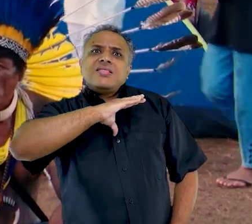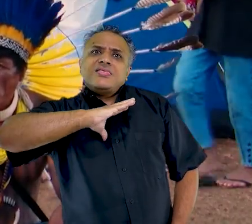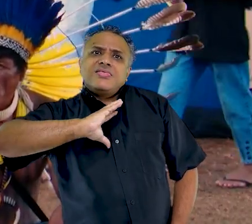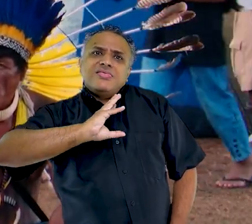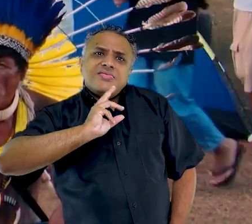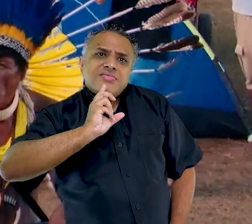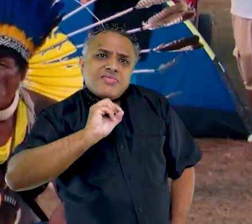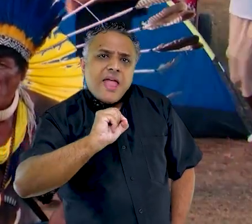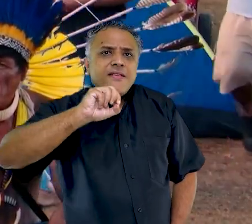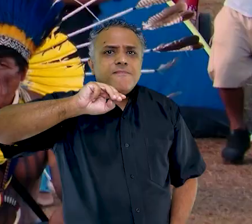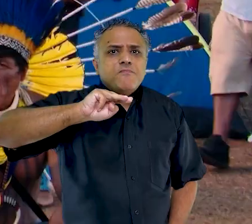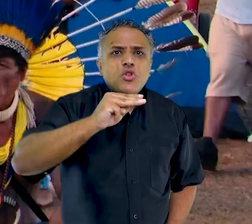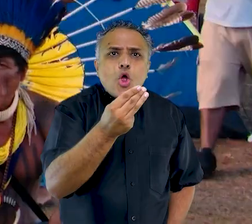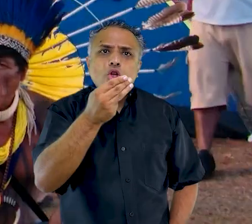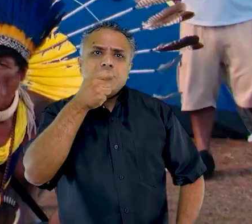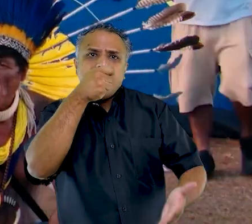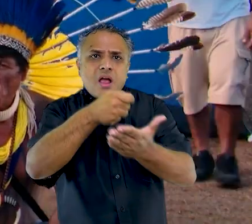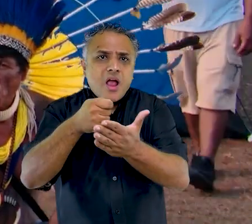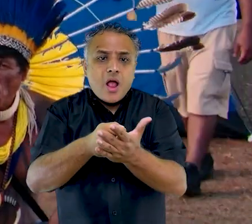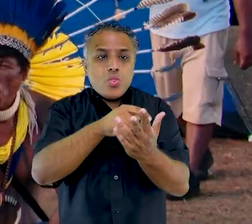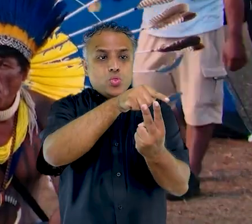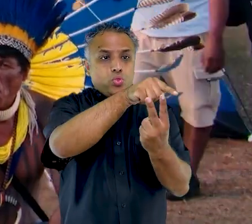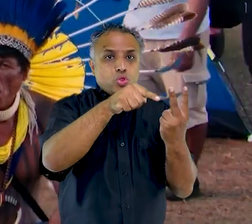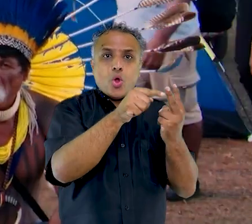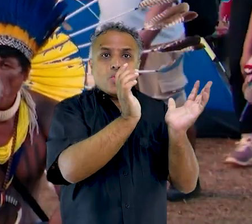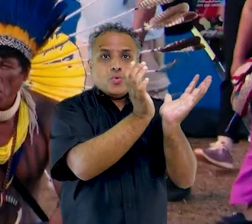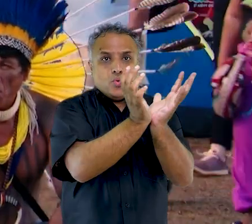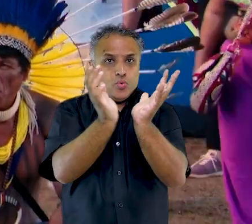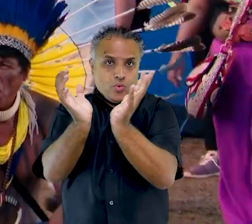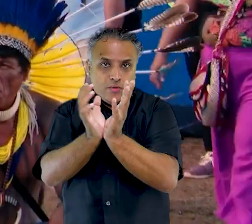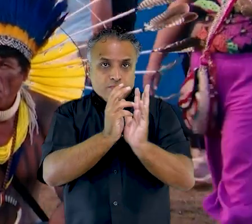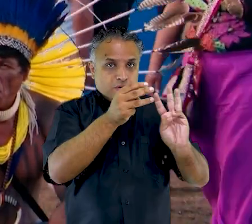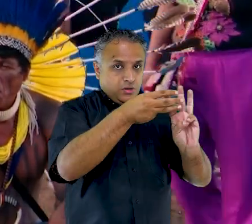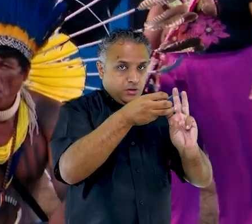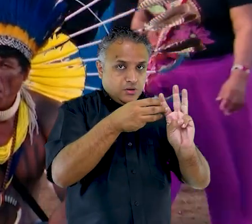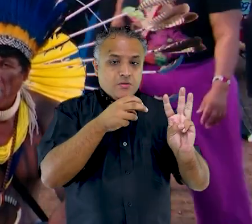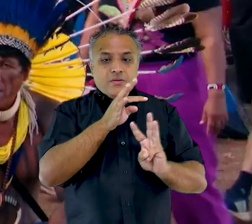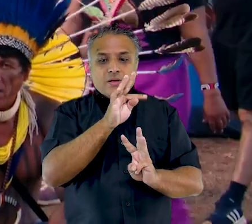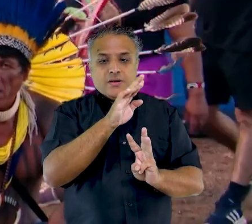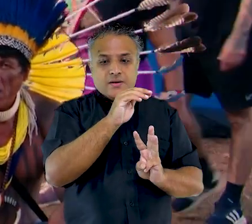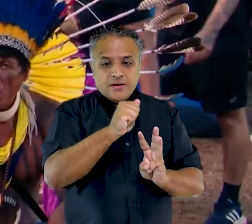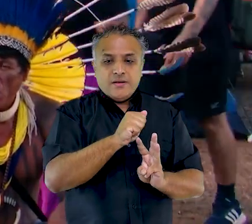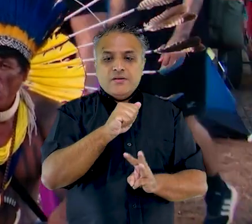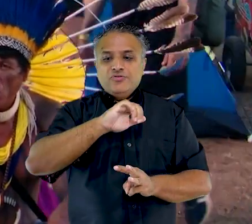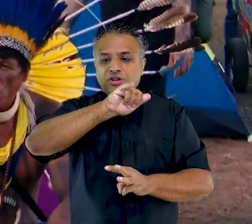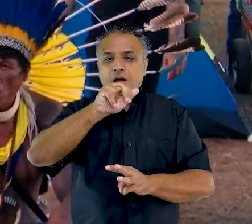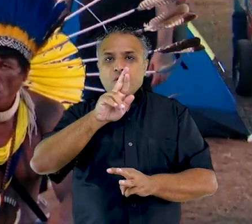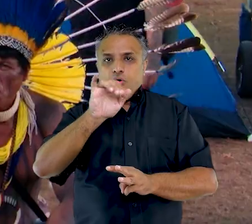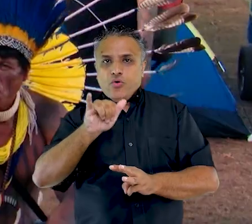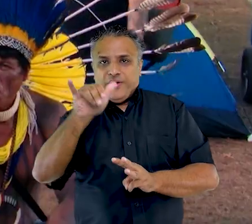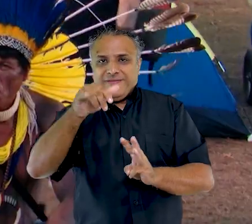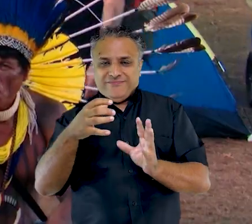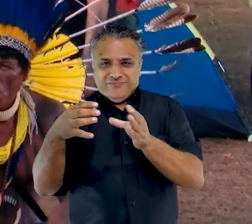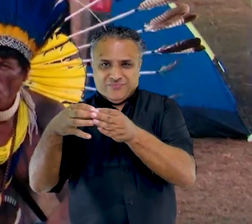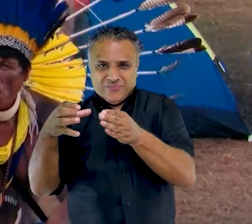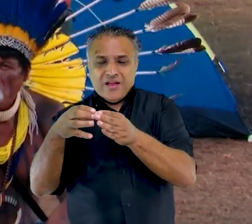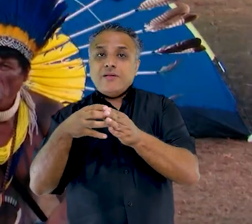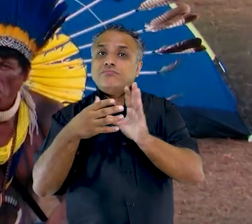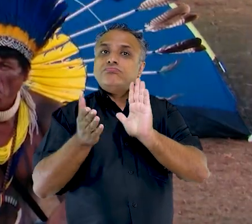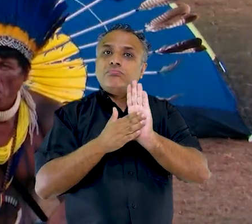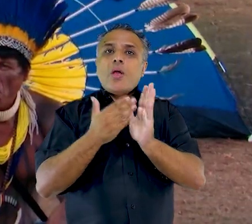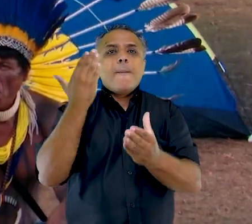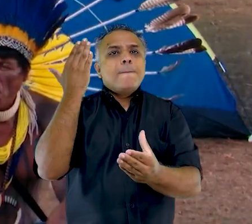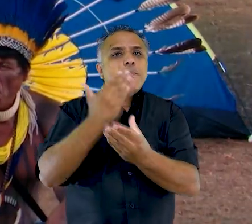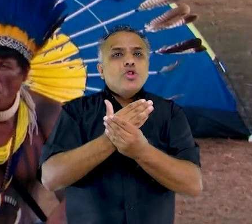morais coletivos a 2 povos indígenas do Amazonas, os Tenharim e os Diarruí. Segundo dados apresentados no processo, a obra